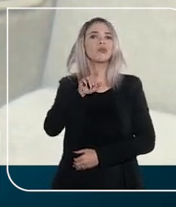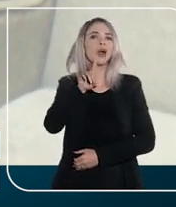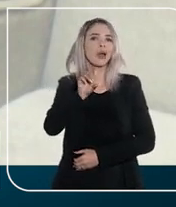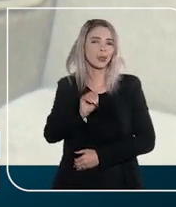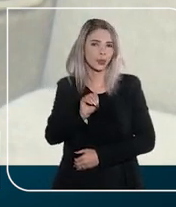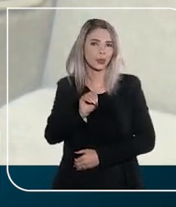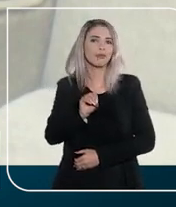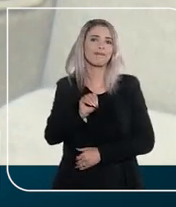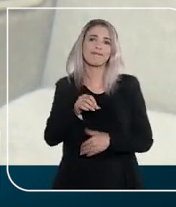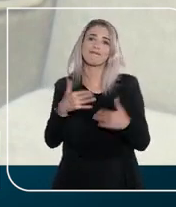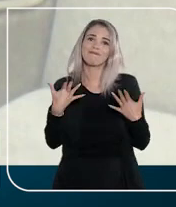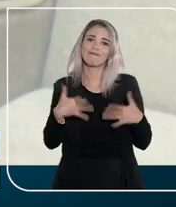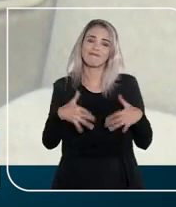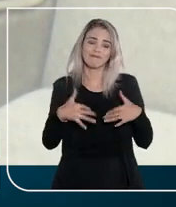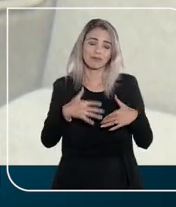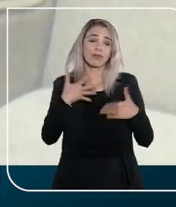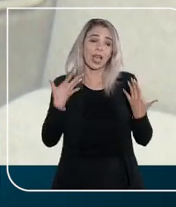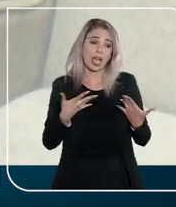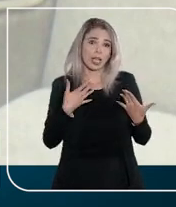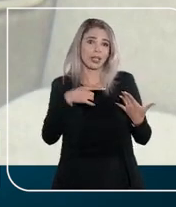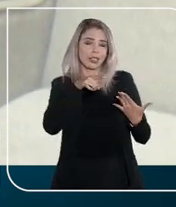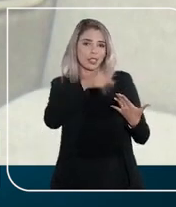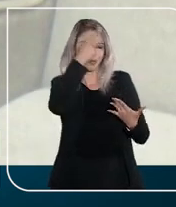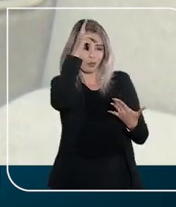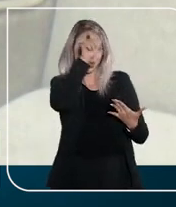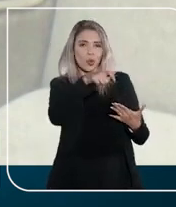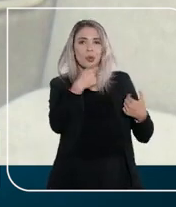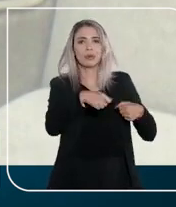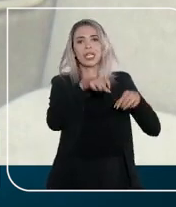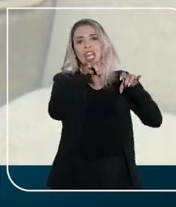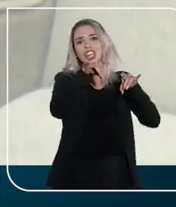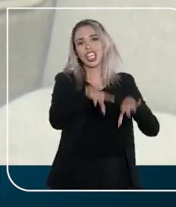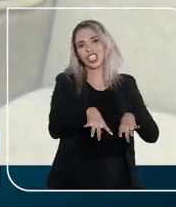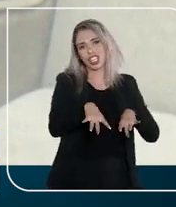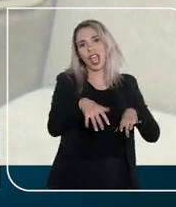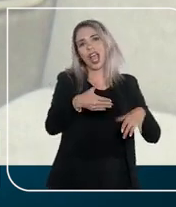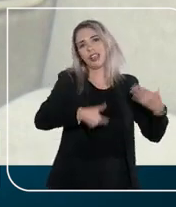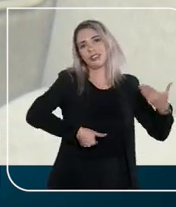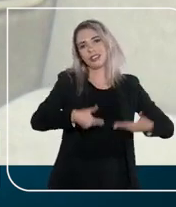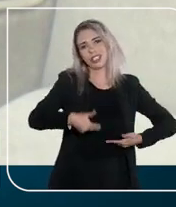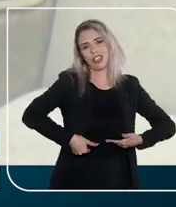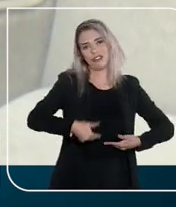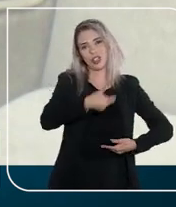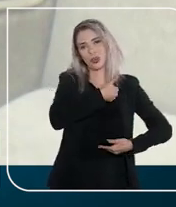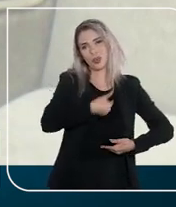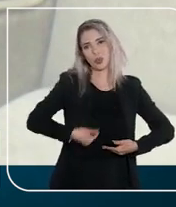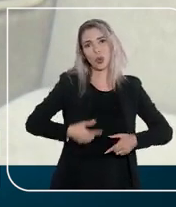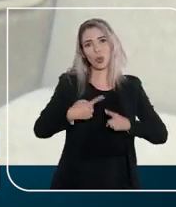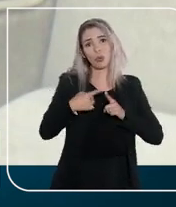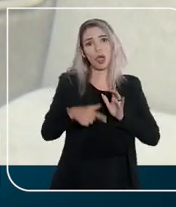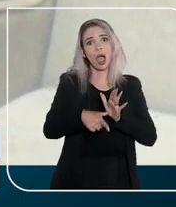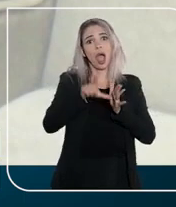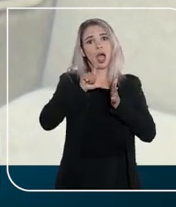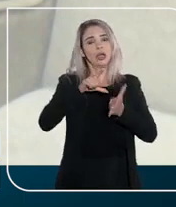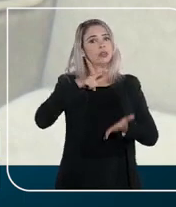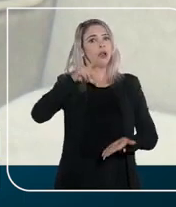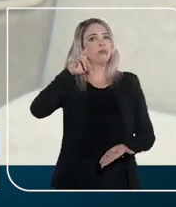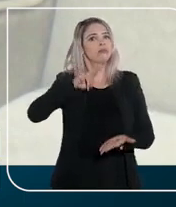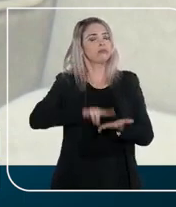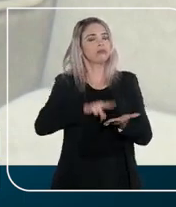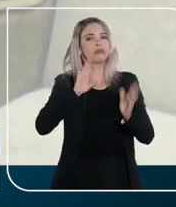de ter que deixar o serviço público, salvo situações mais, assim, digamos assim,